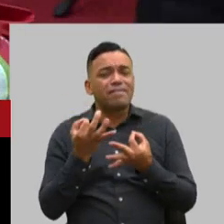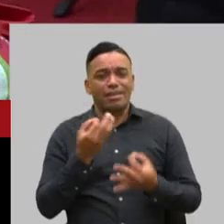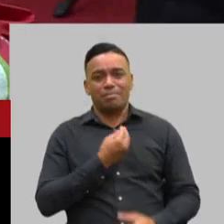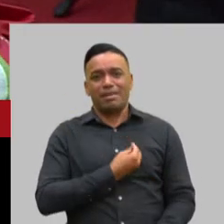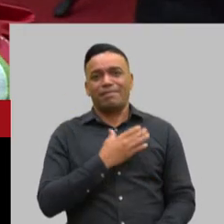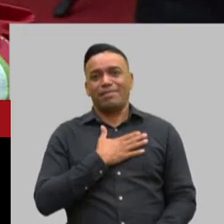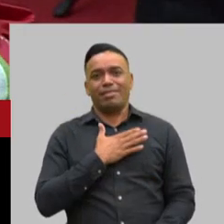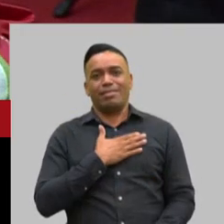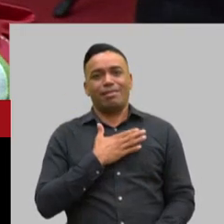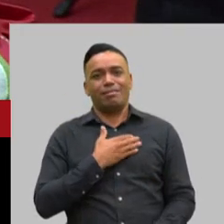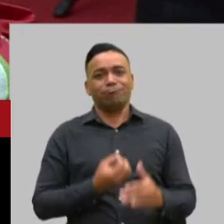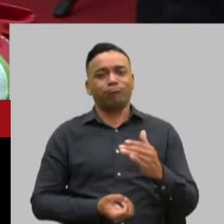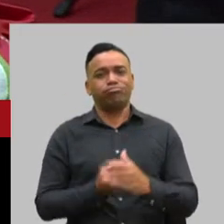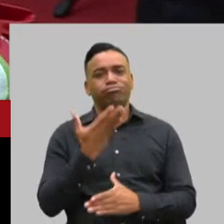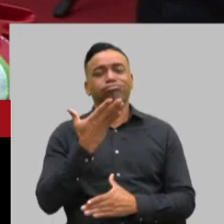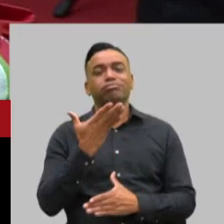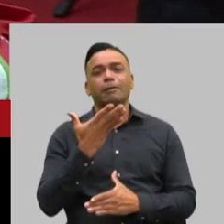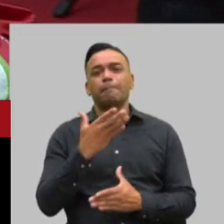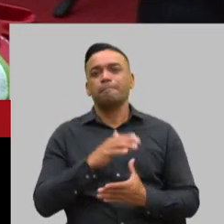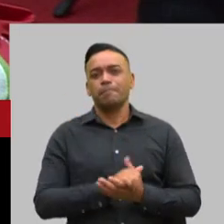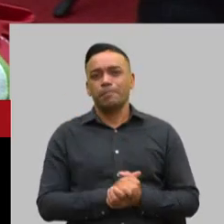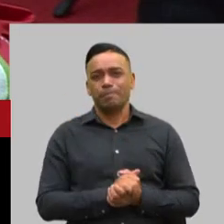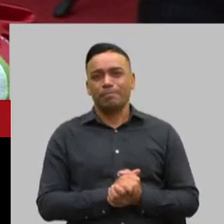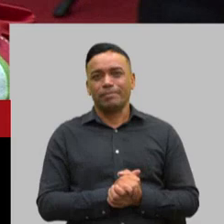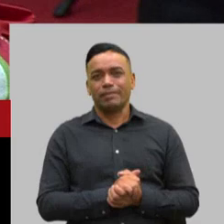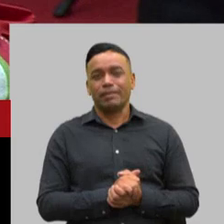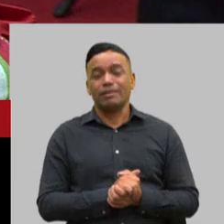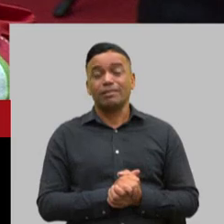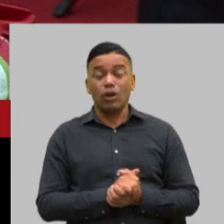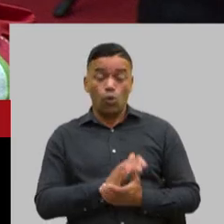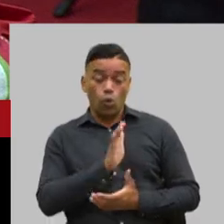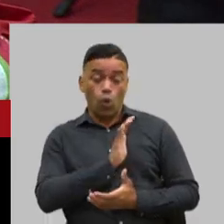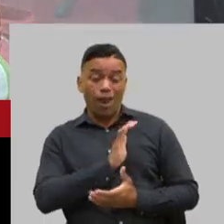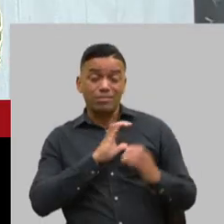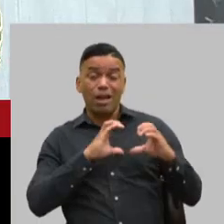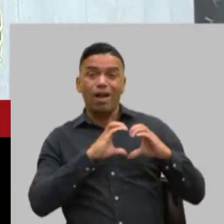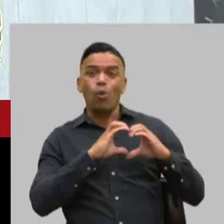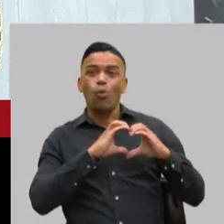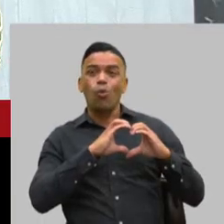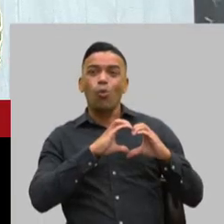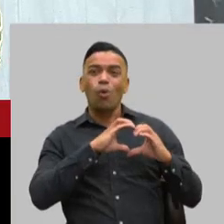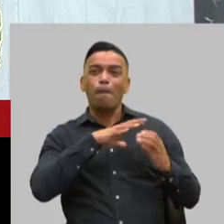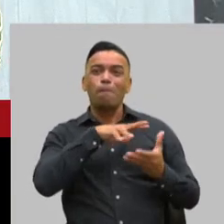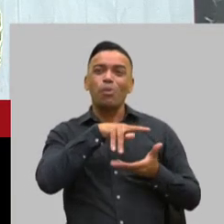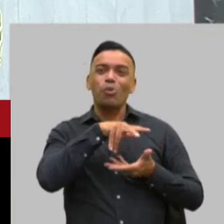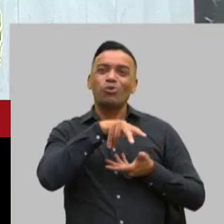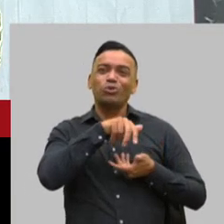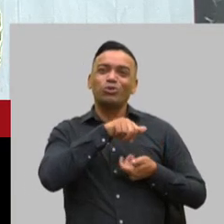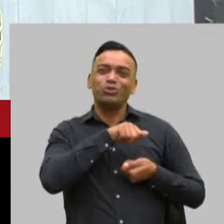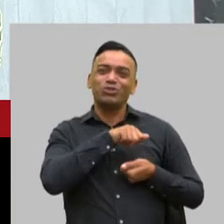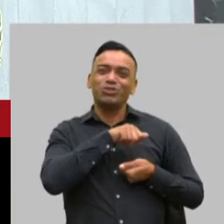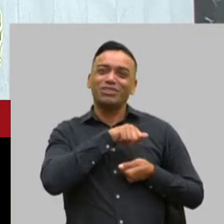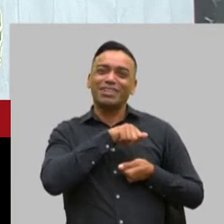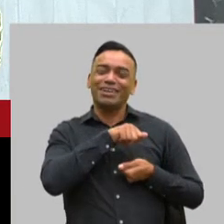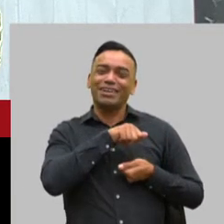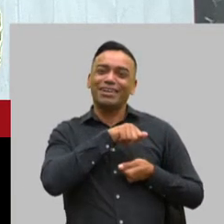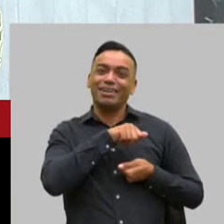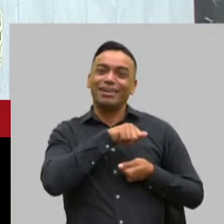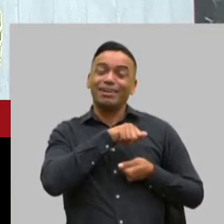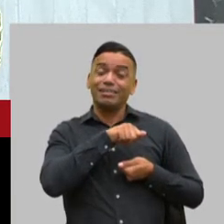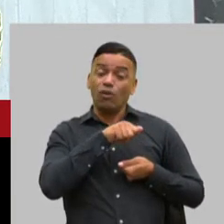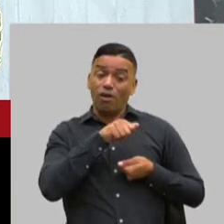vida, um mundo no coração. Antes de ser